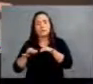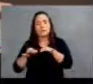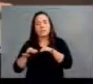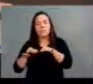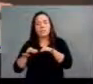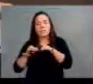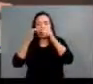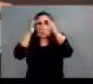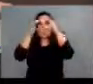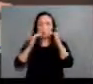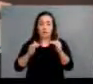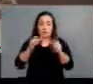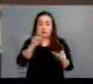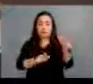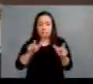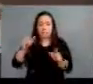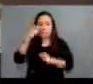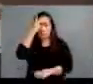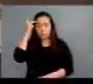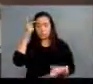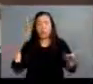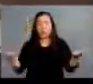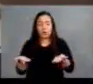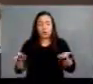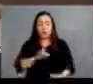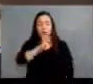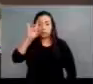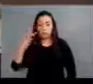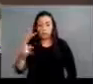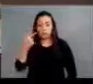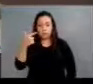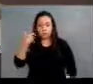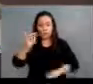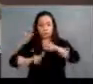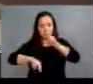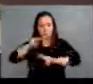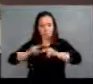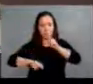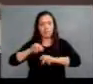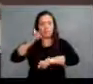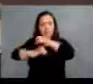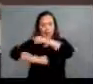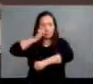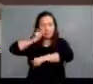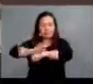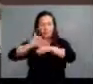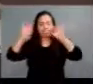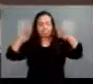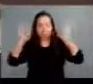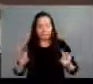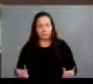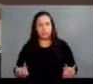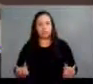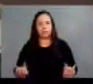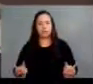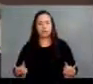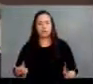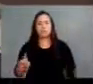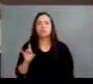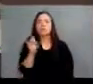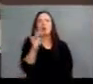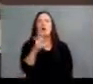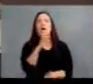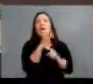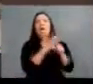no lugar do respeito. Que esse dia 28 de junho, como um dia internacional, não seja só um dia,